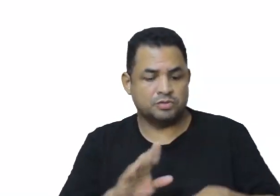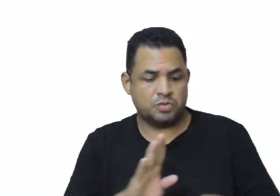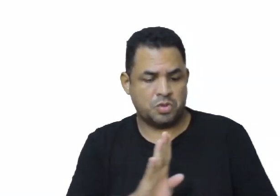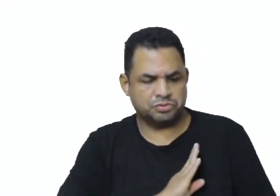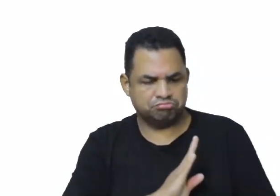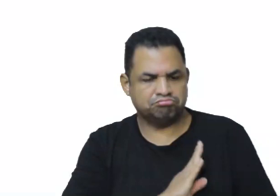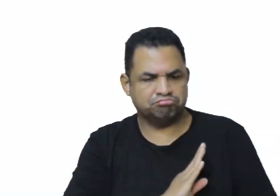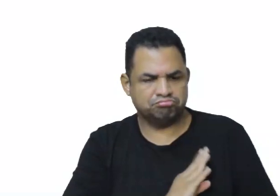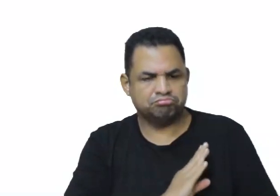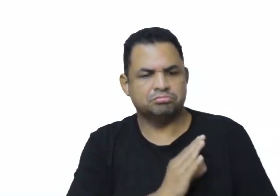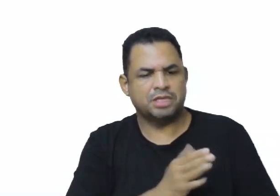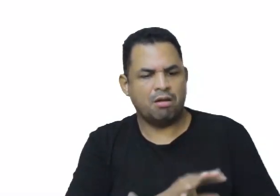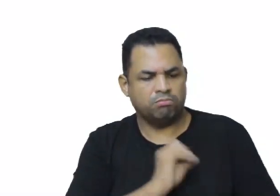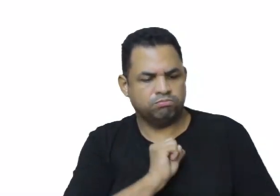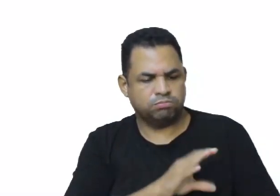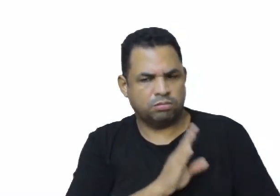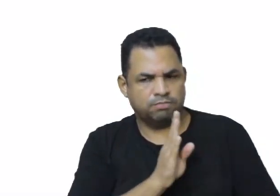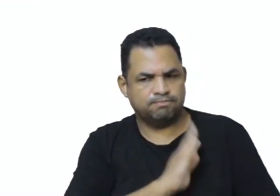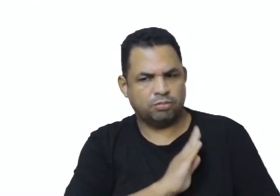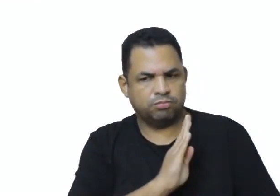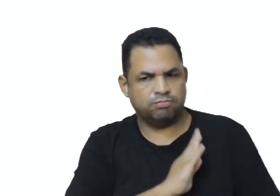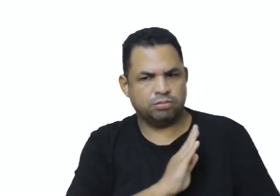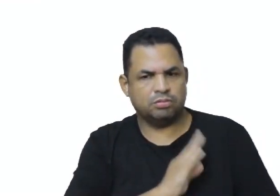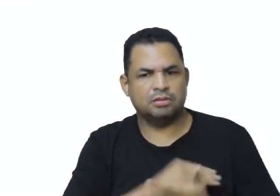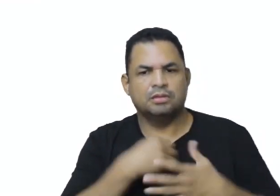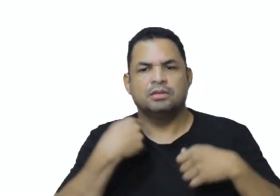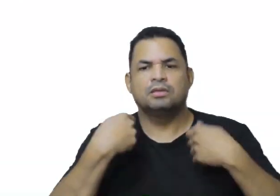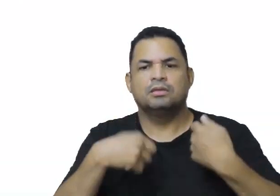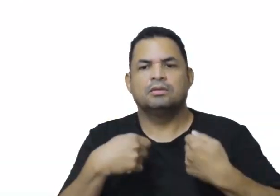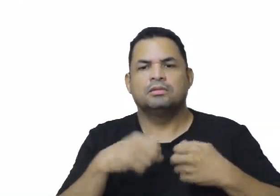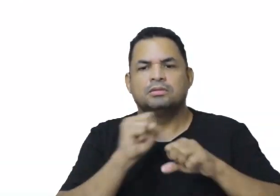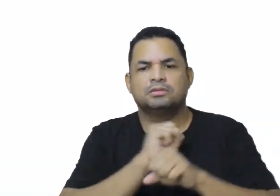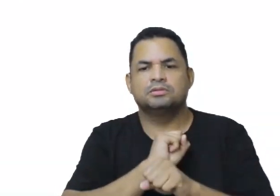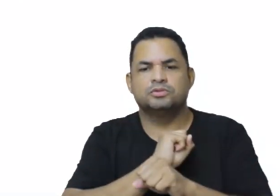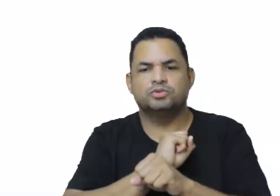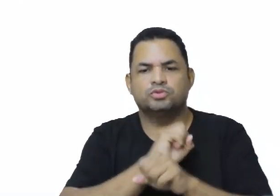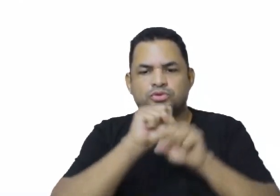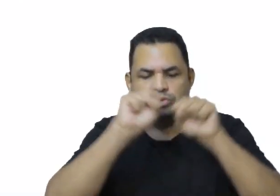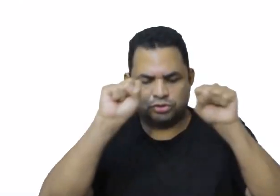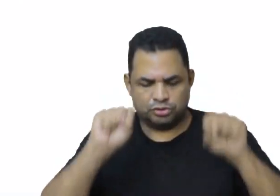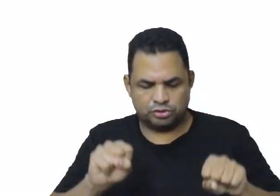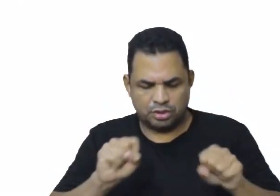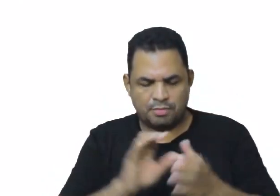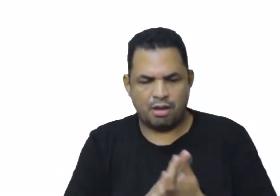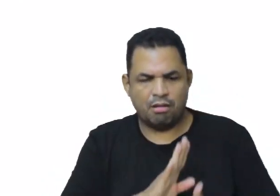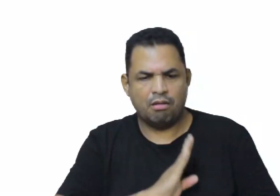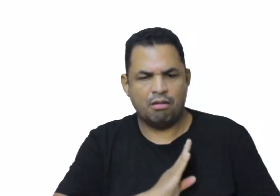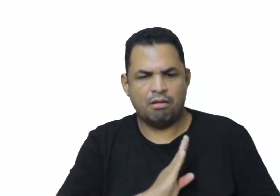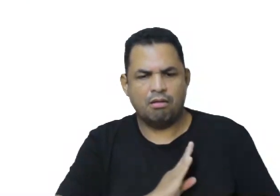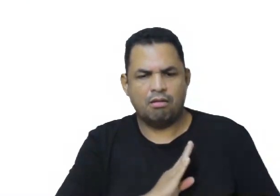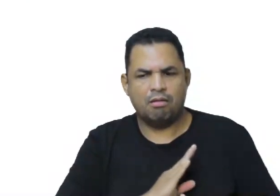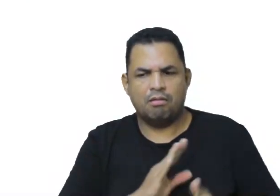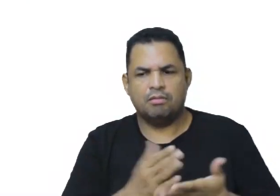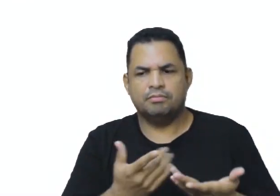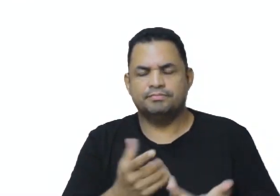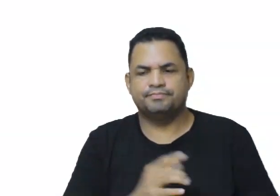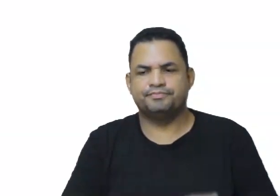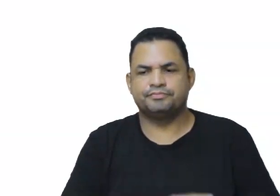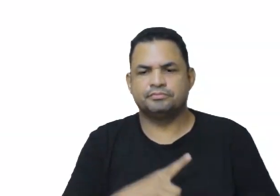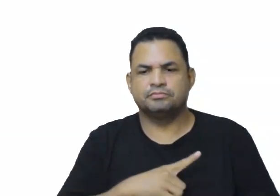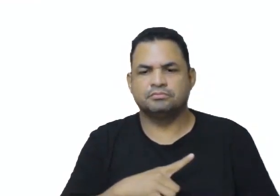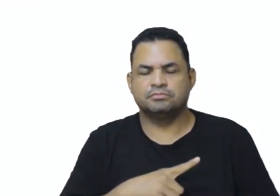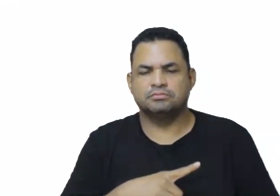ou seja, ele já necessita de um sistema cardiovascular para que